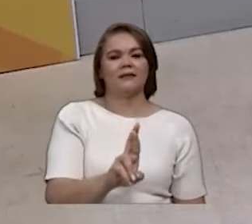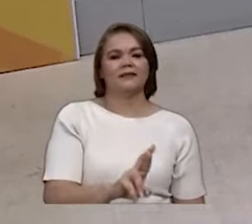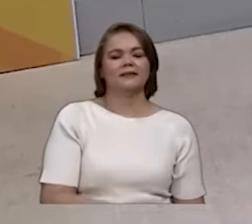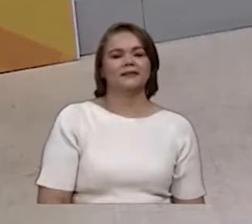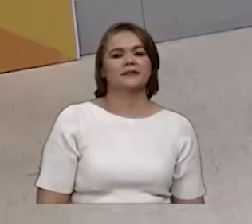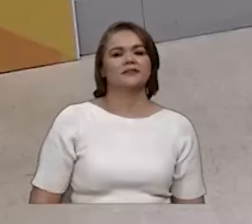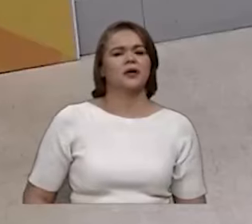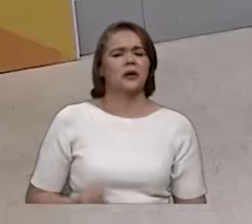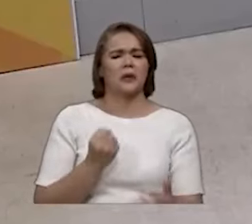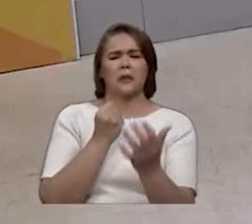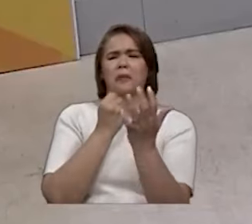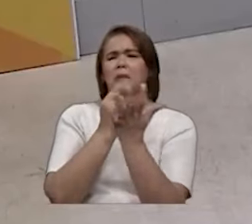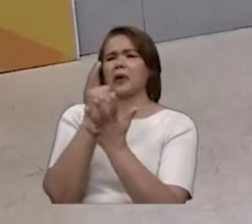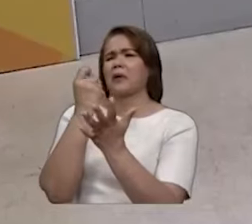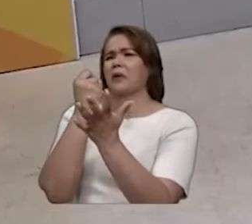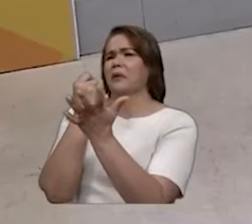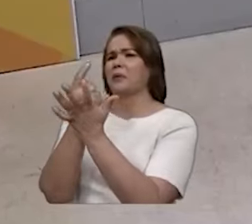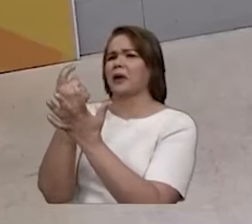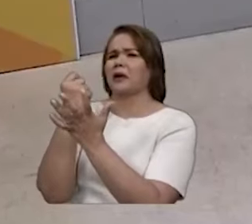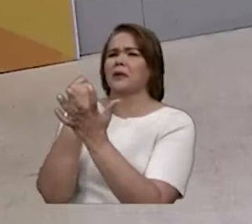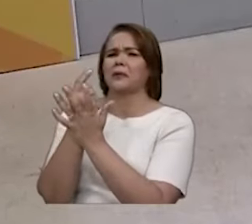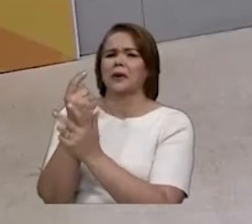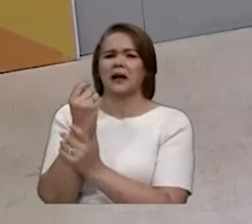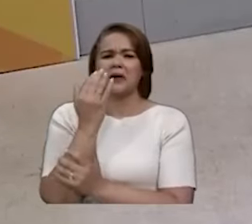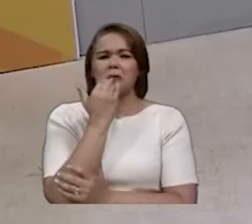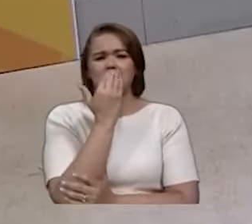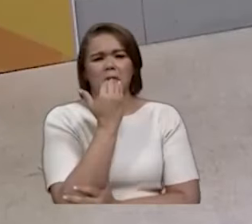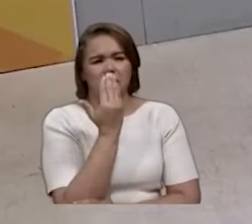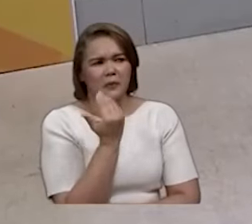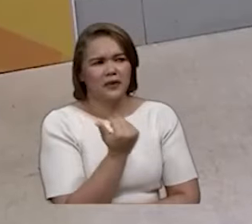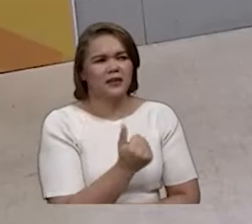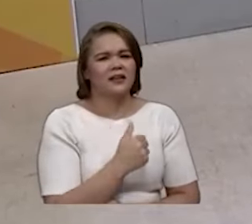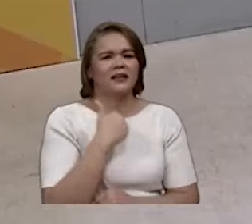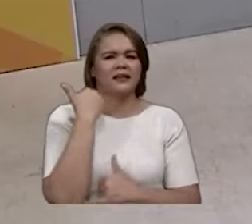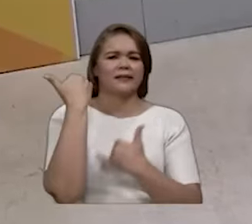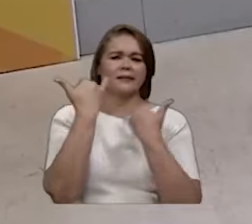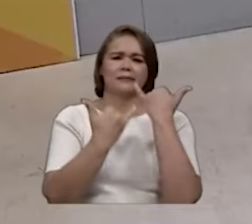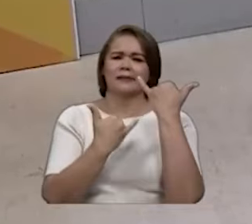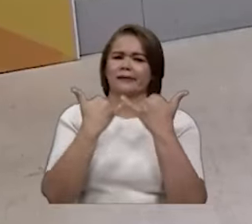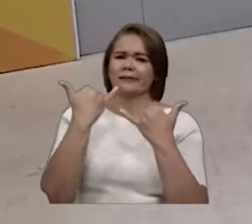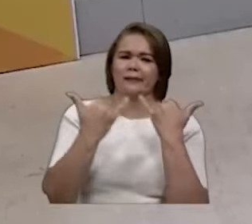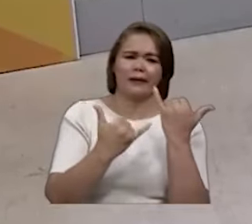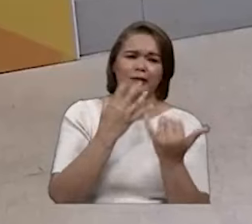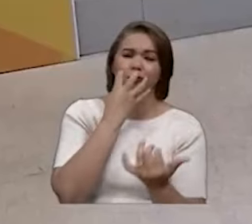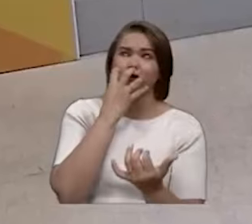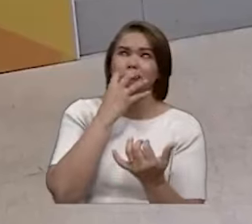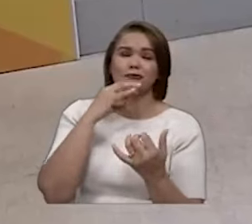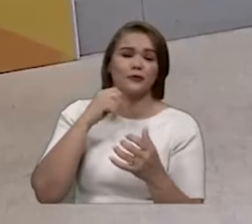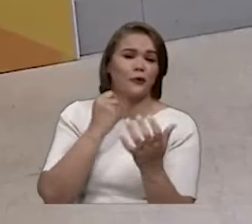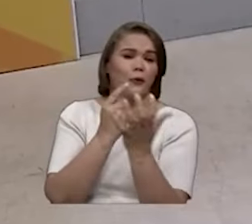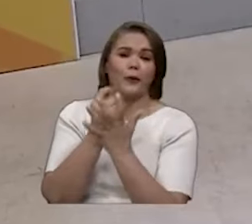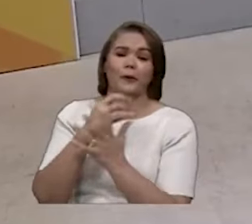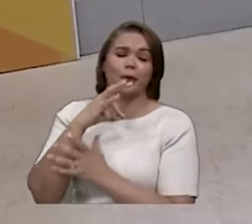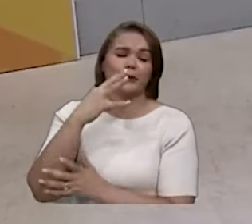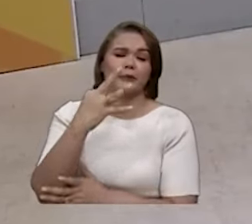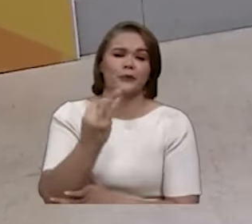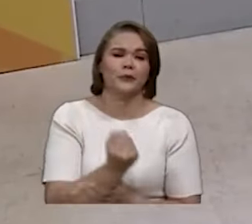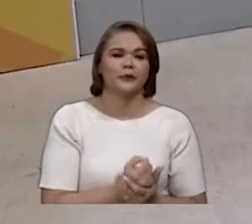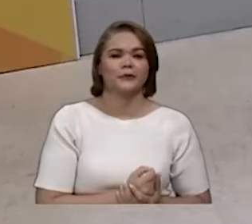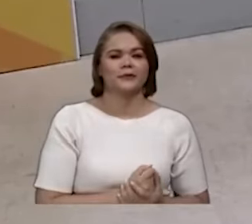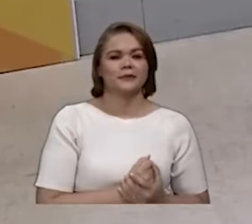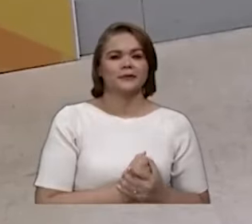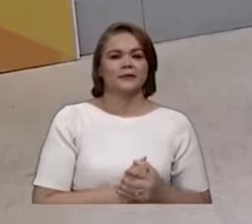comprar tanta coisa, ração, os brinquedinhos lá do pet shop todos, tudo, né? Tudo, né,